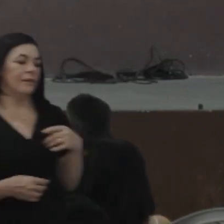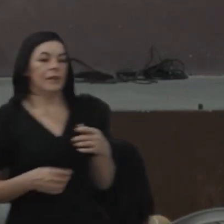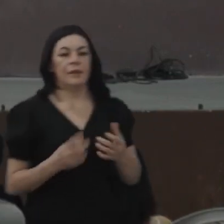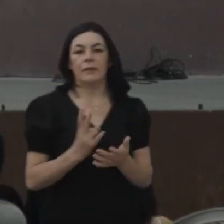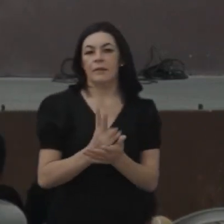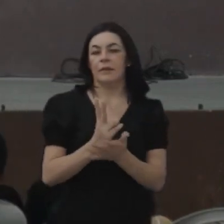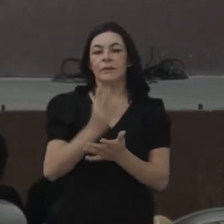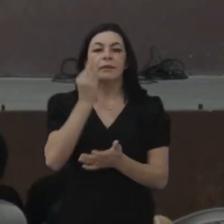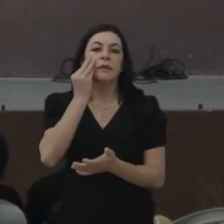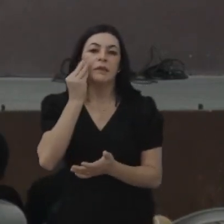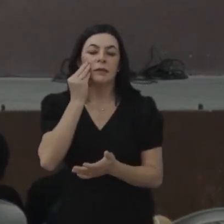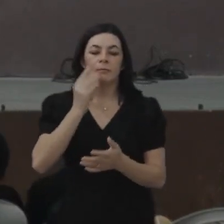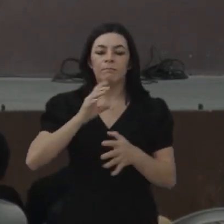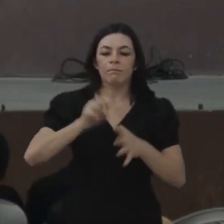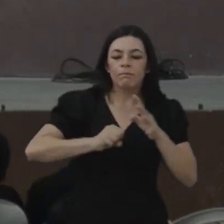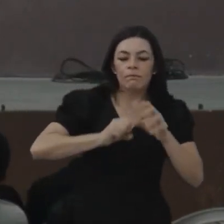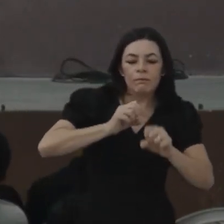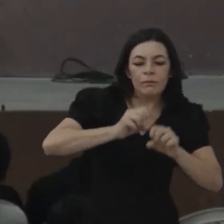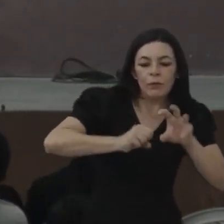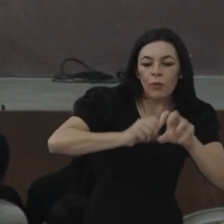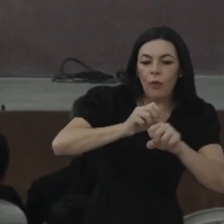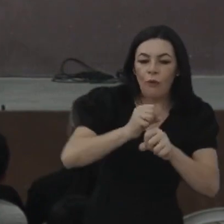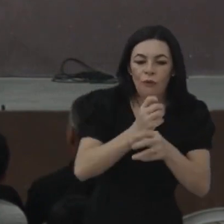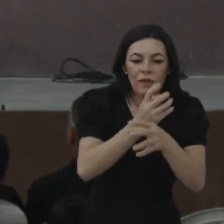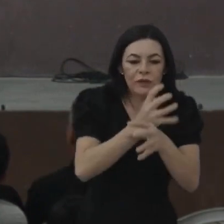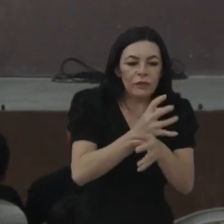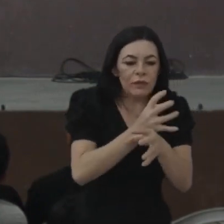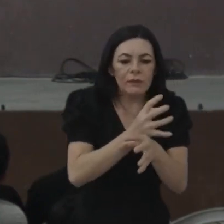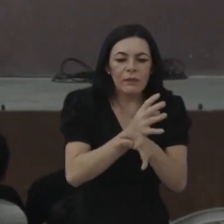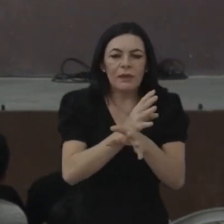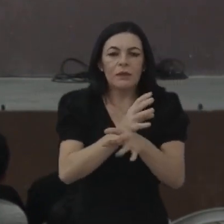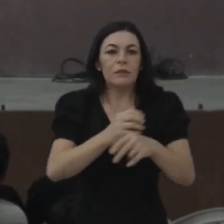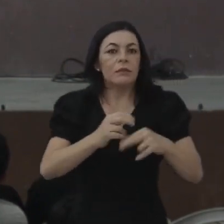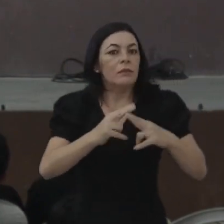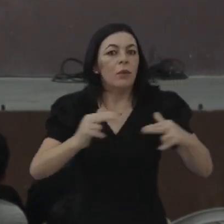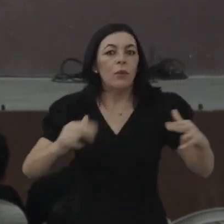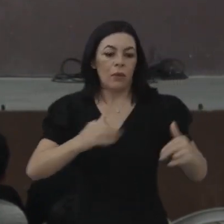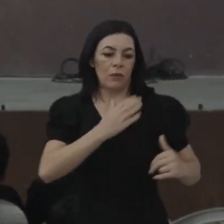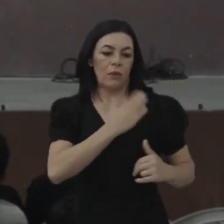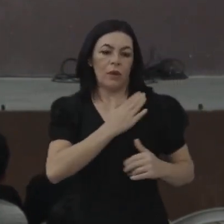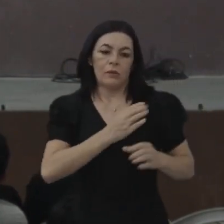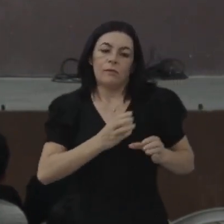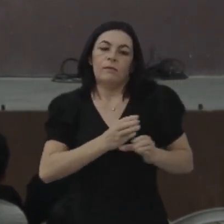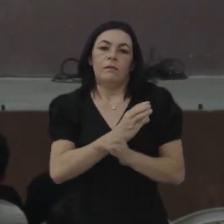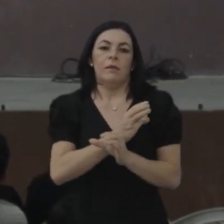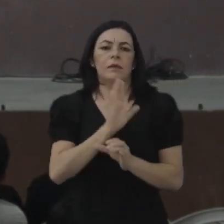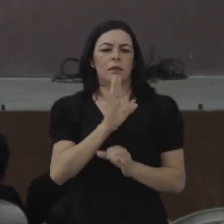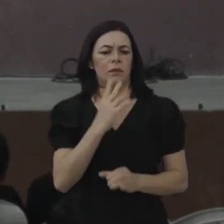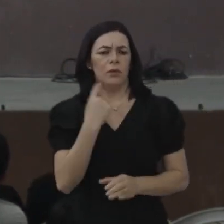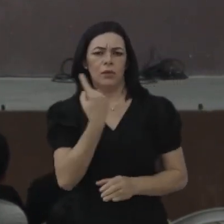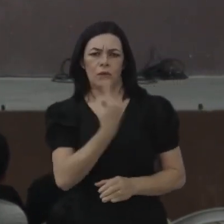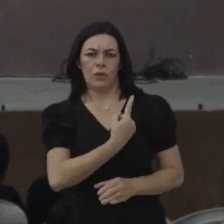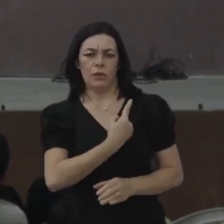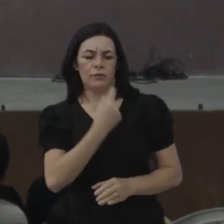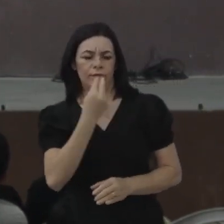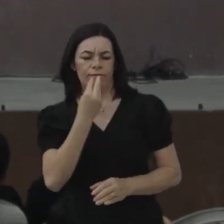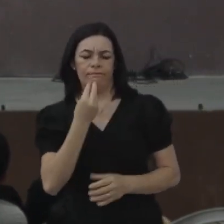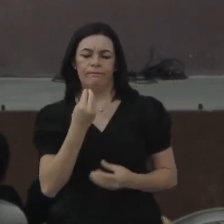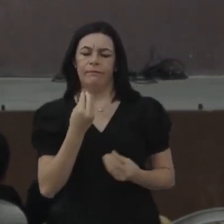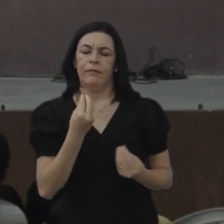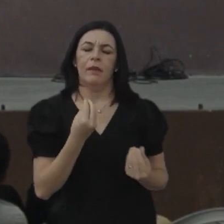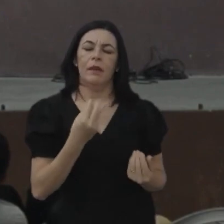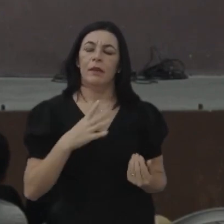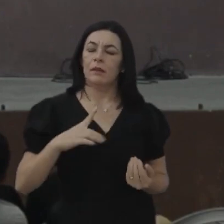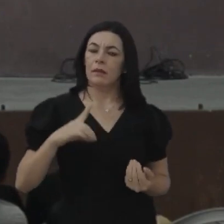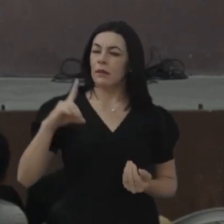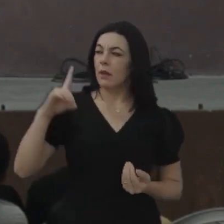busca outro vazio, mas que nunca preenche o seu coração. E se nós desprezarmos a compreensão que Deus nos